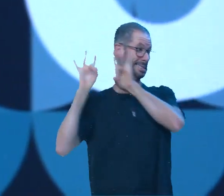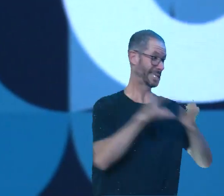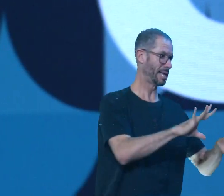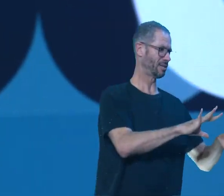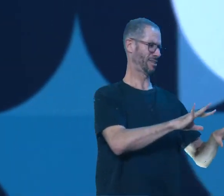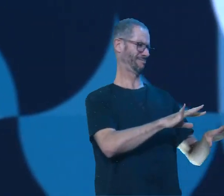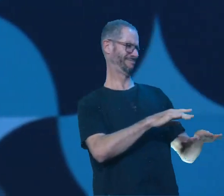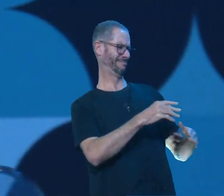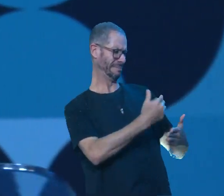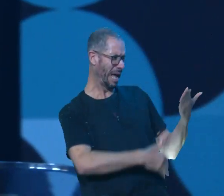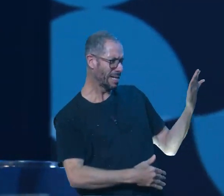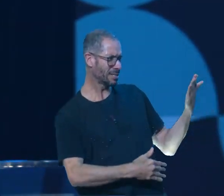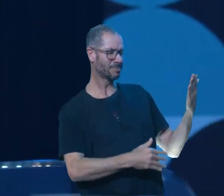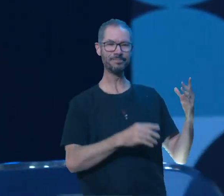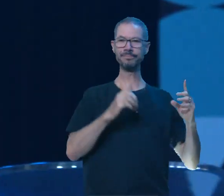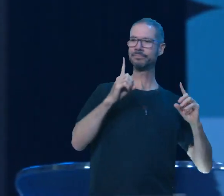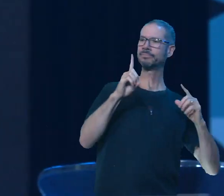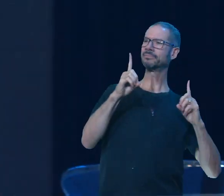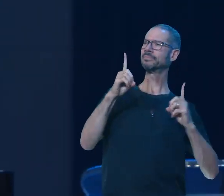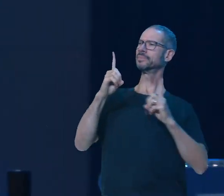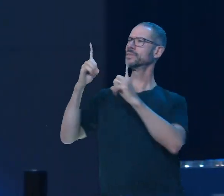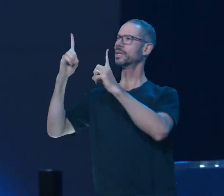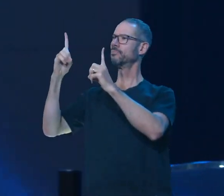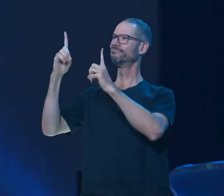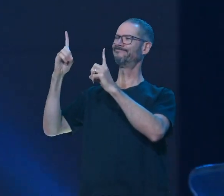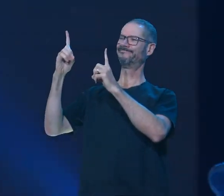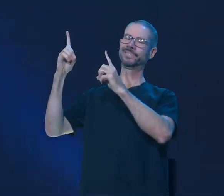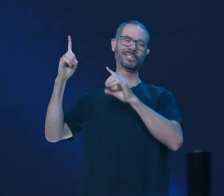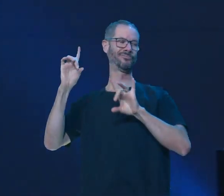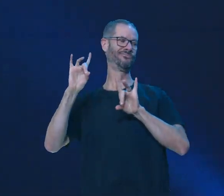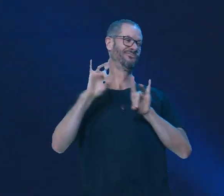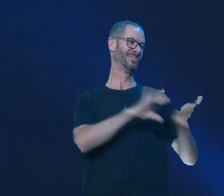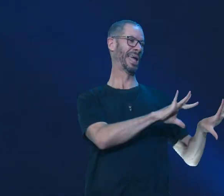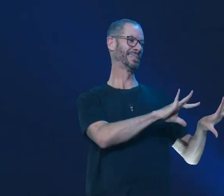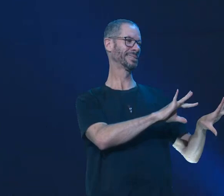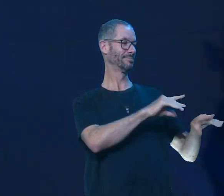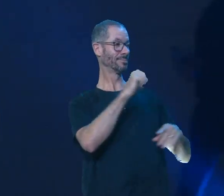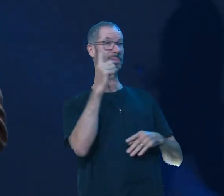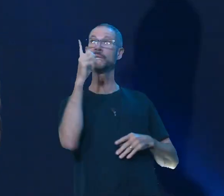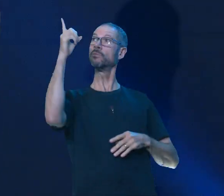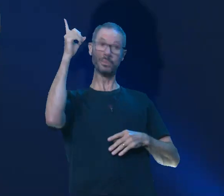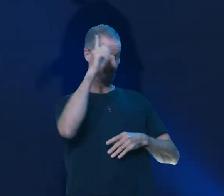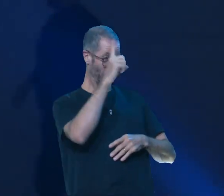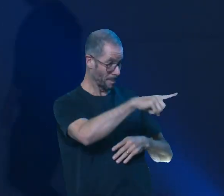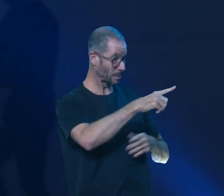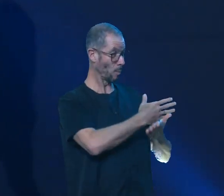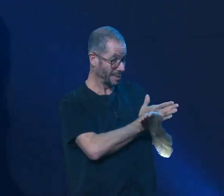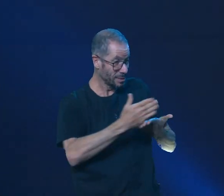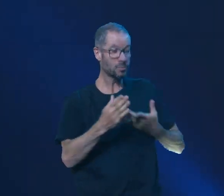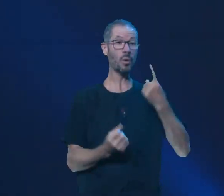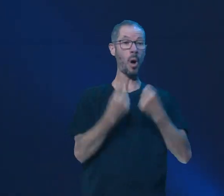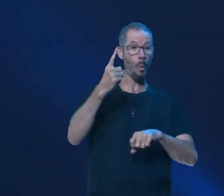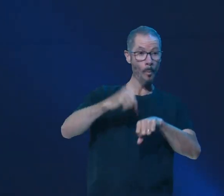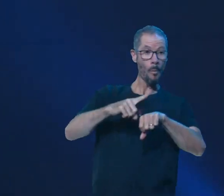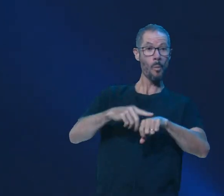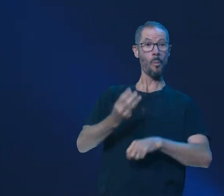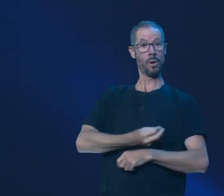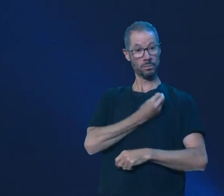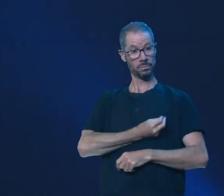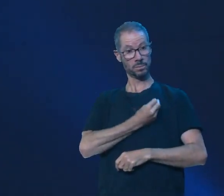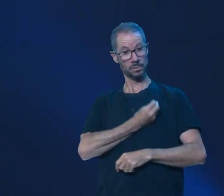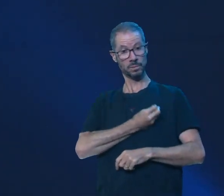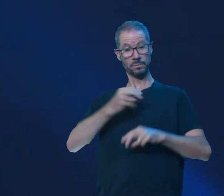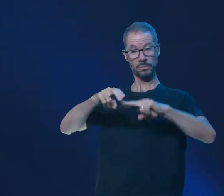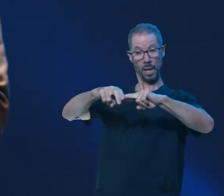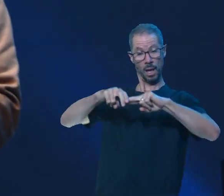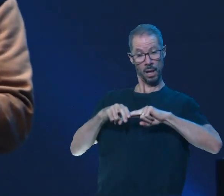caminho e param de seguir aquilo que Deus havia pedido e revelado para eles fazerem desde o início ou em algum momento da vida. E